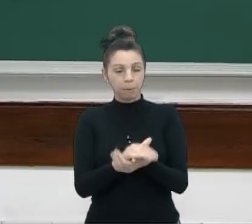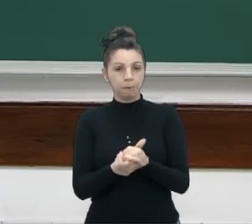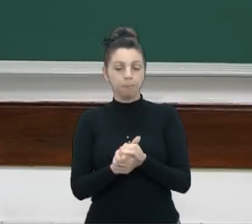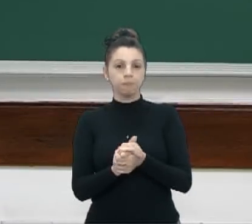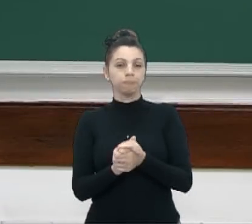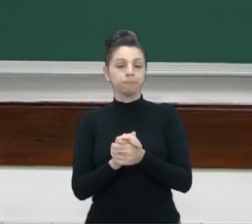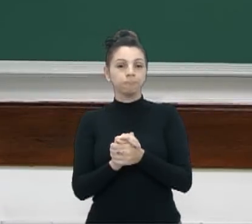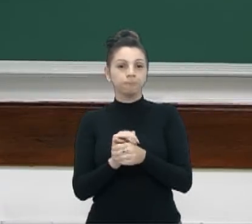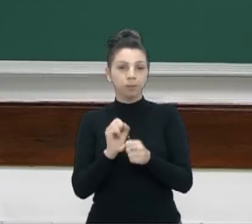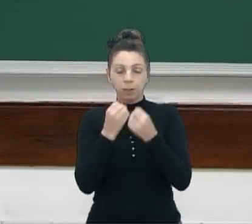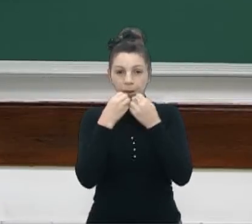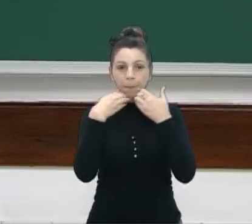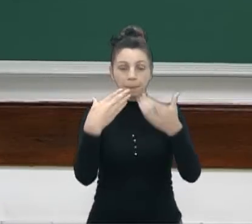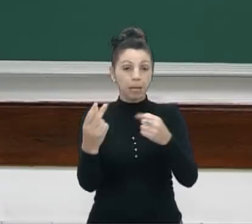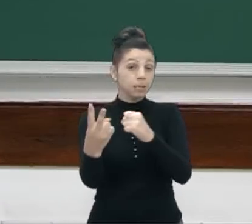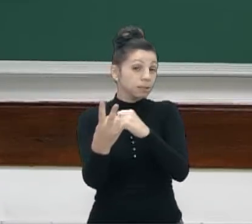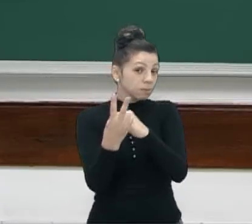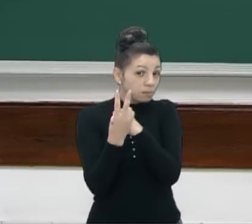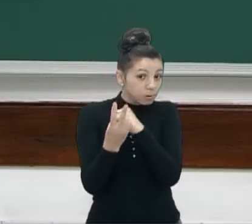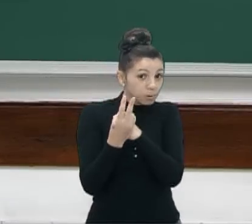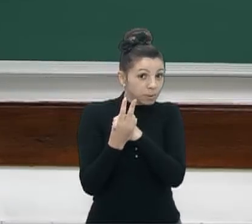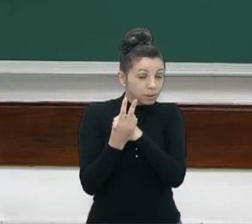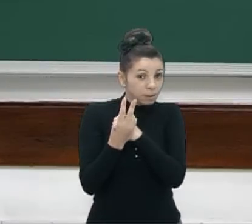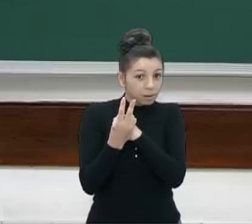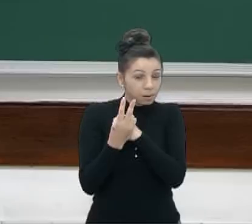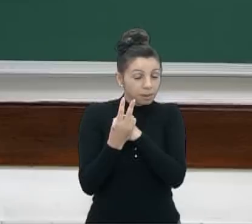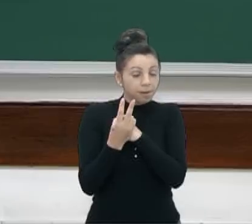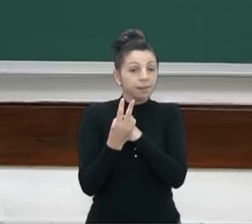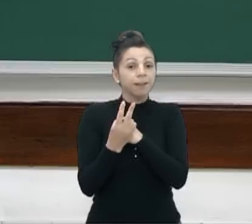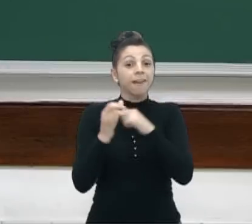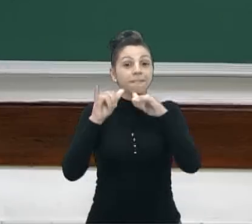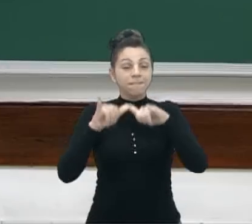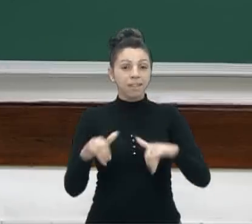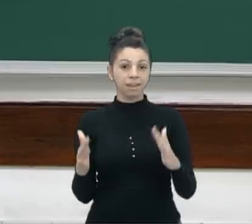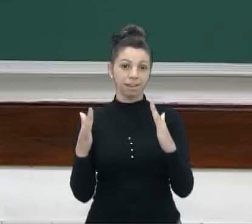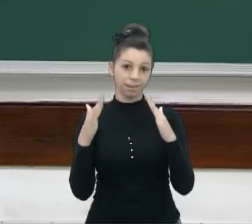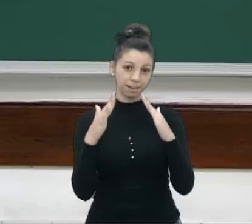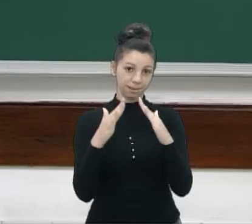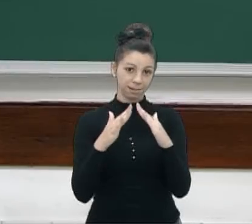Fiquem bem, se cuidem, fiquem em casa, que eu